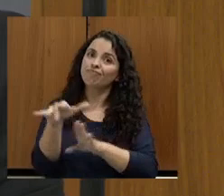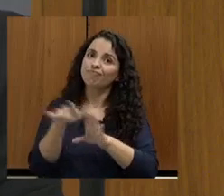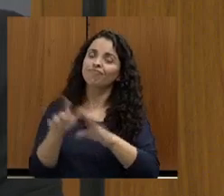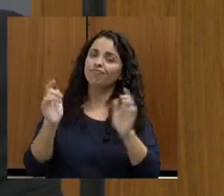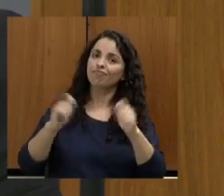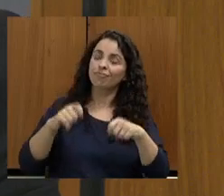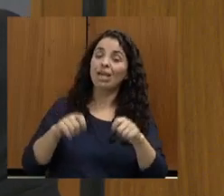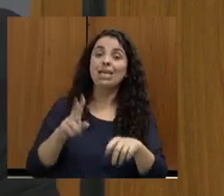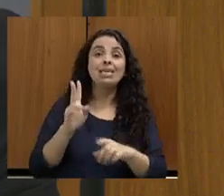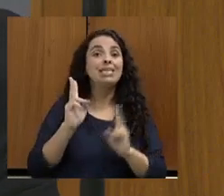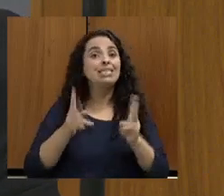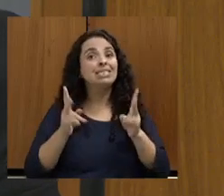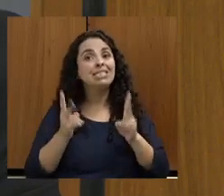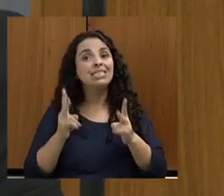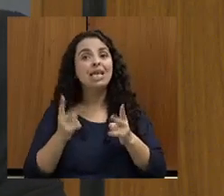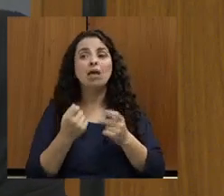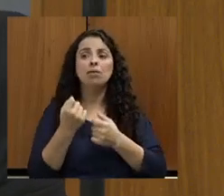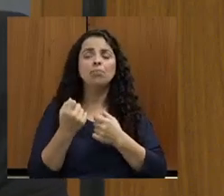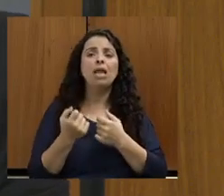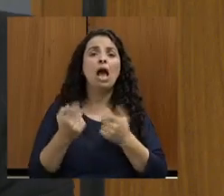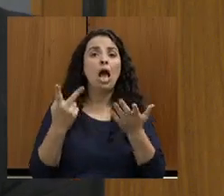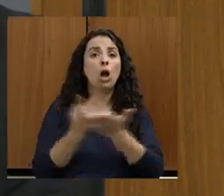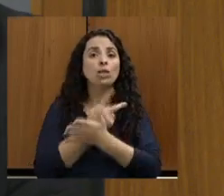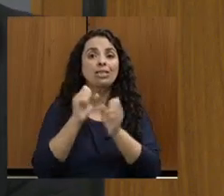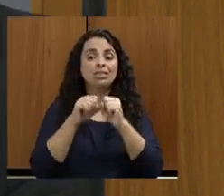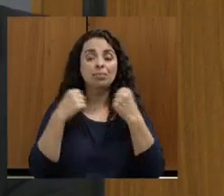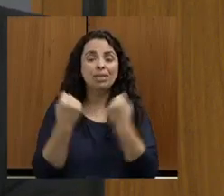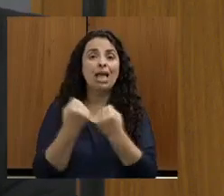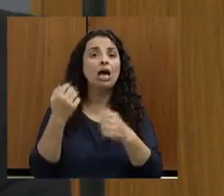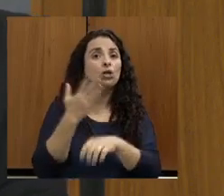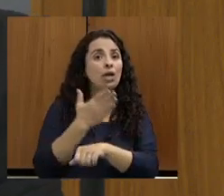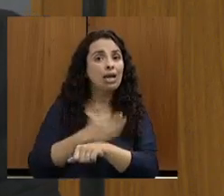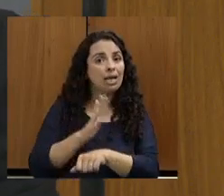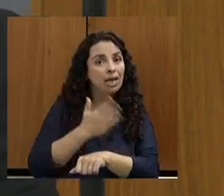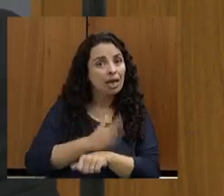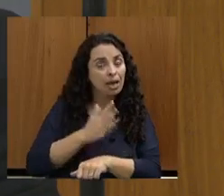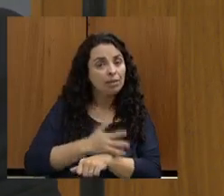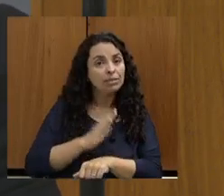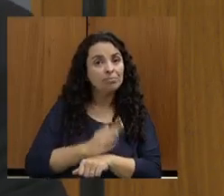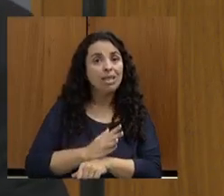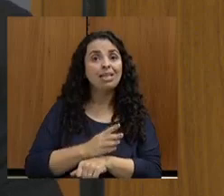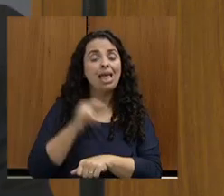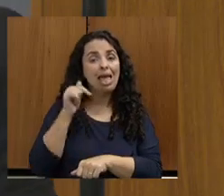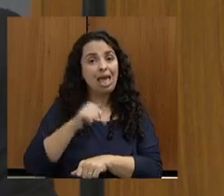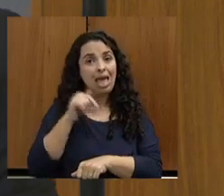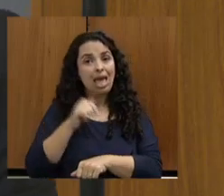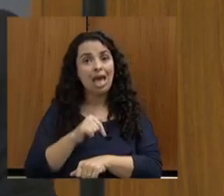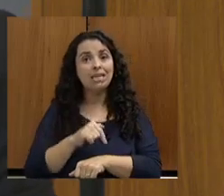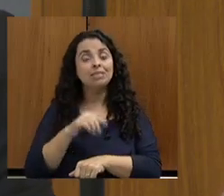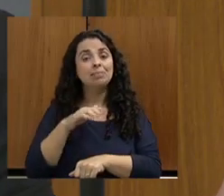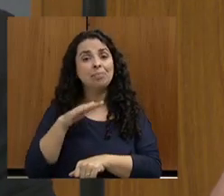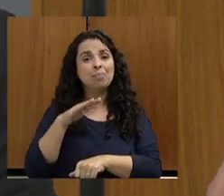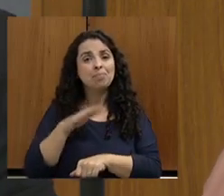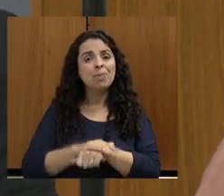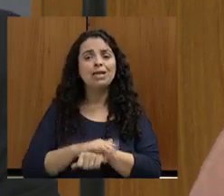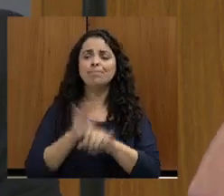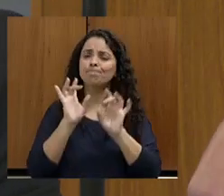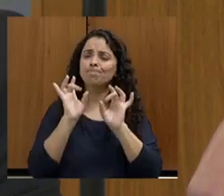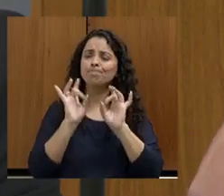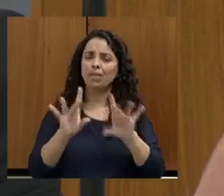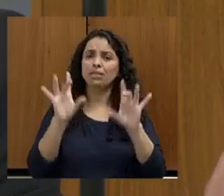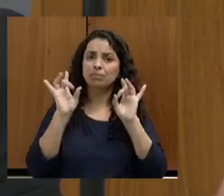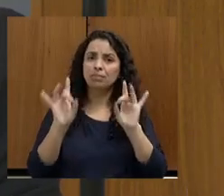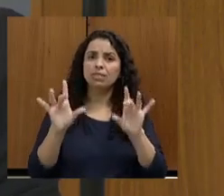regularmente seminários, capacitações, que são os mais, os mais prestigiosos no âmbito de